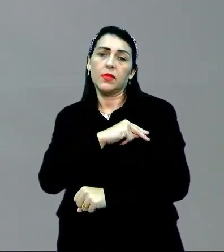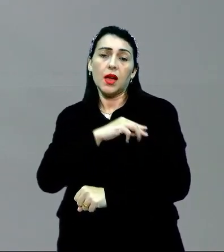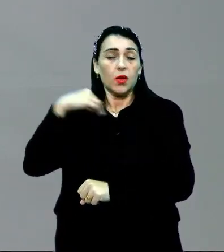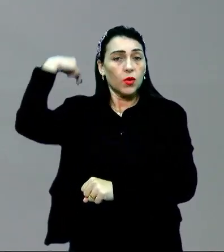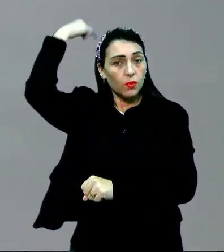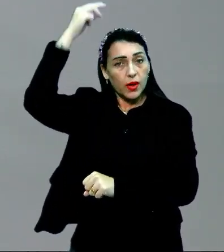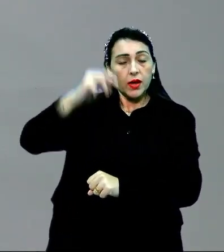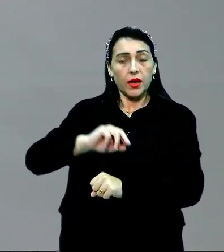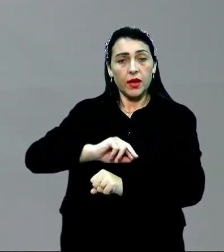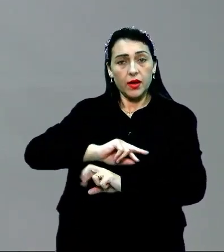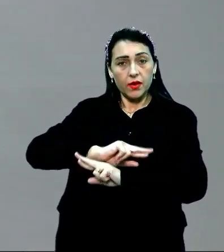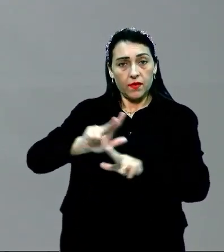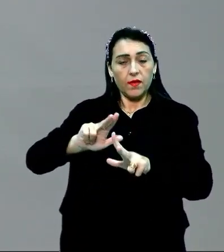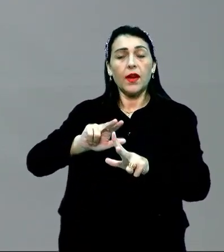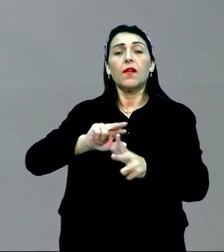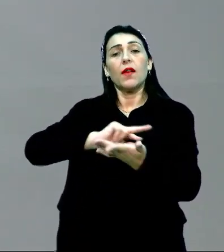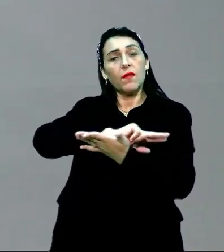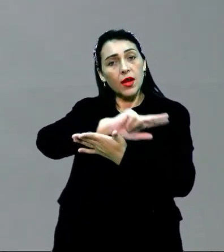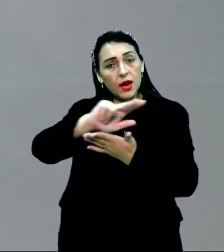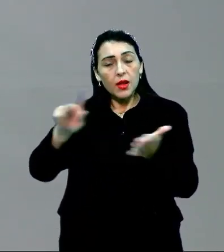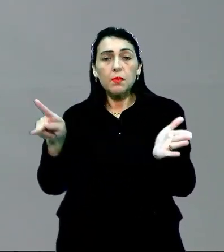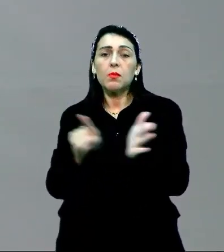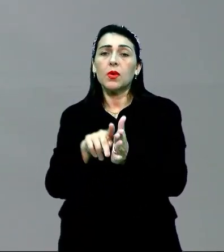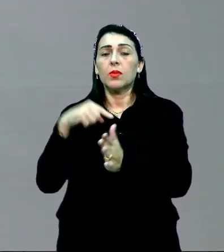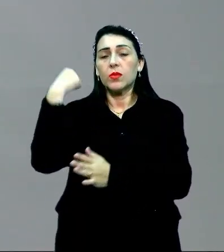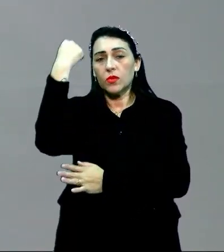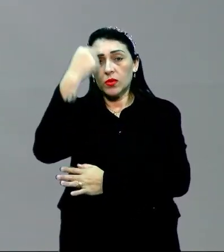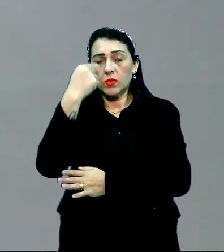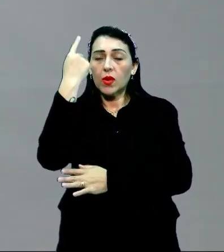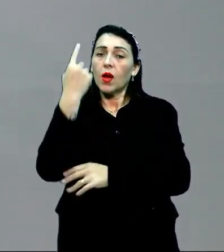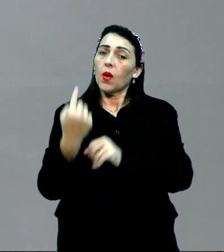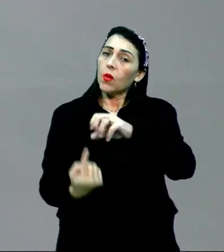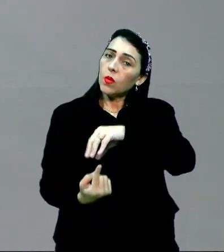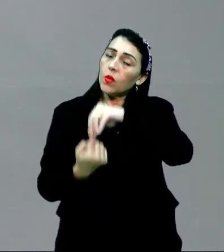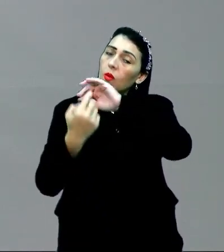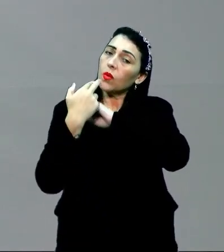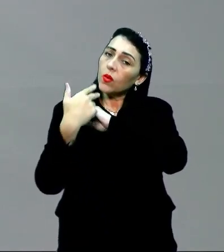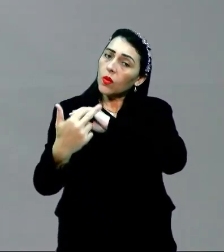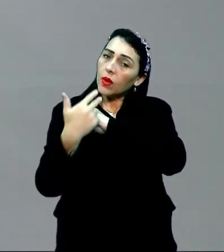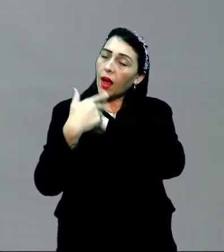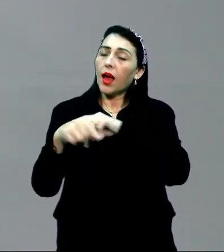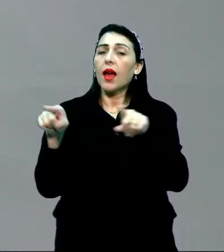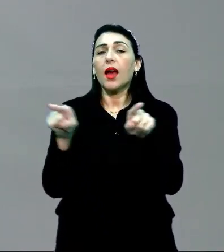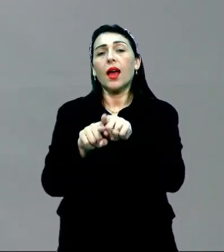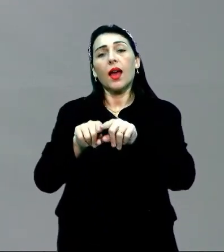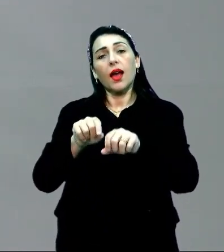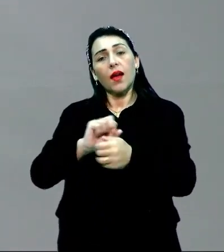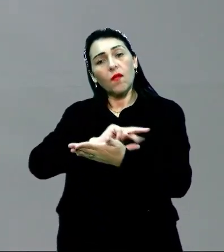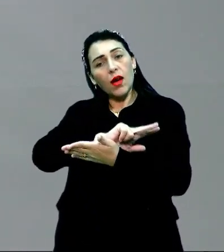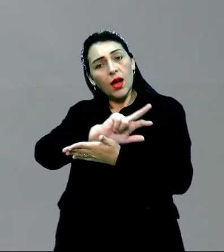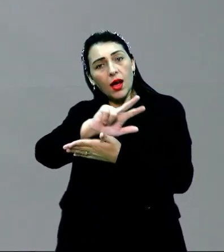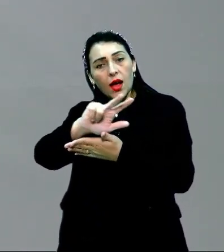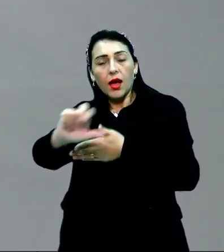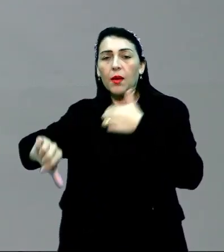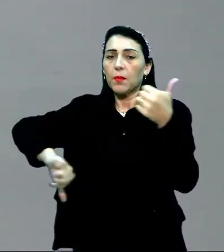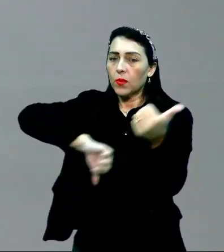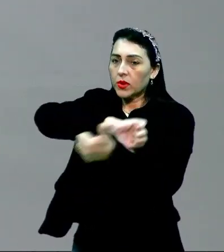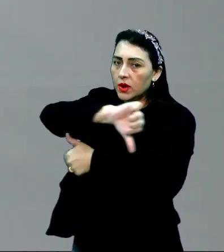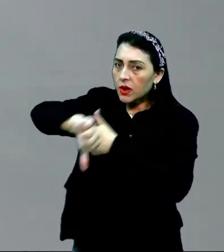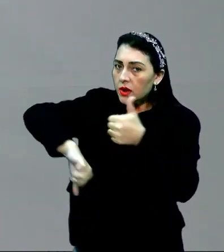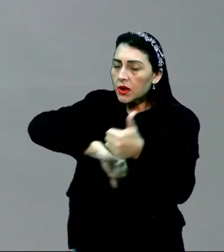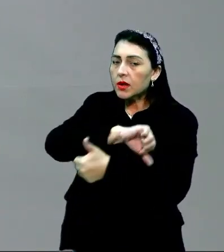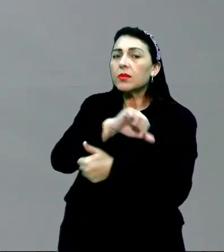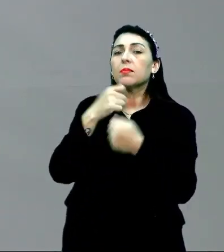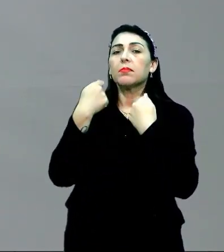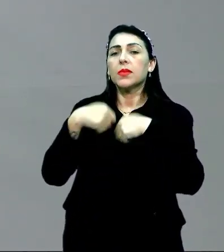espanhol ela está falando uma variação de espanhol então espanhol ele é um idioma só tá claro que com suas múltiplas variações então